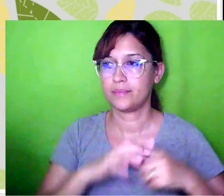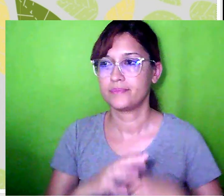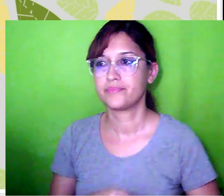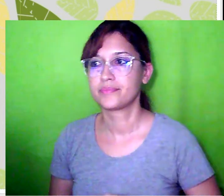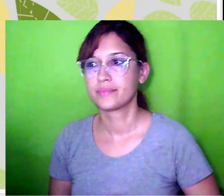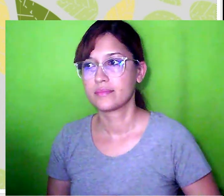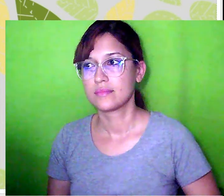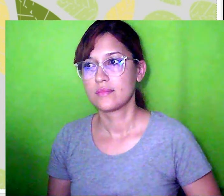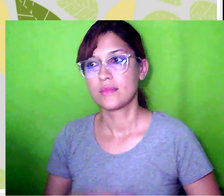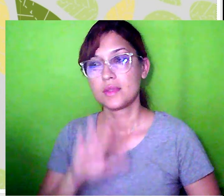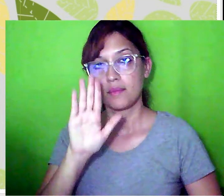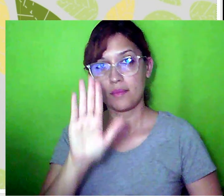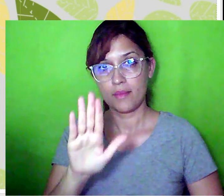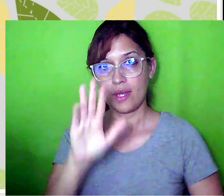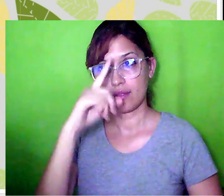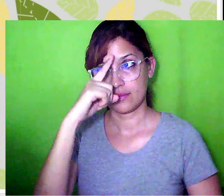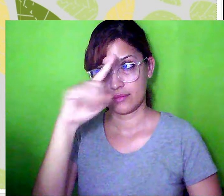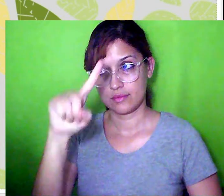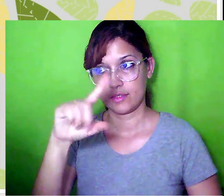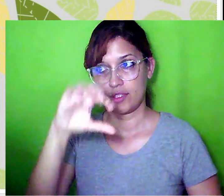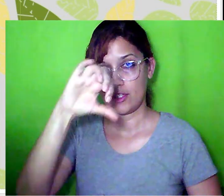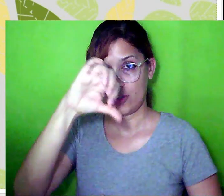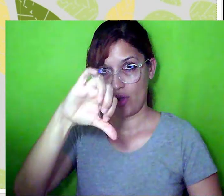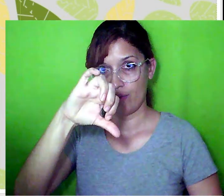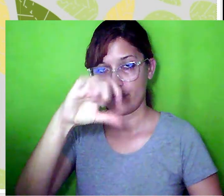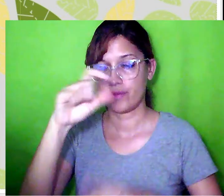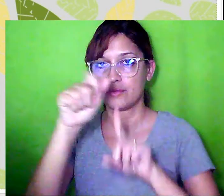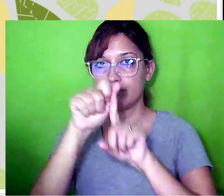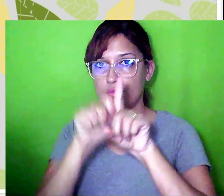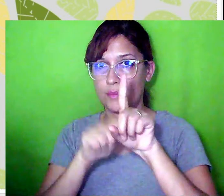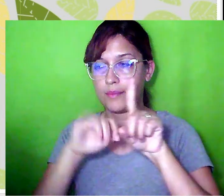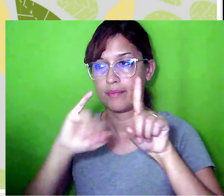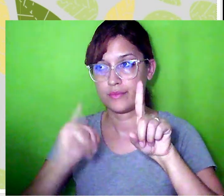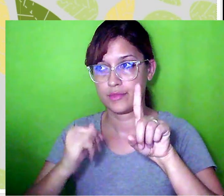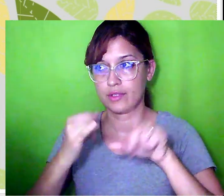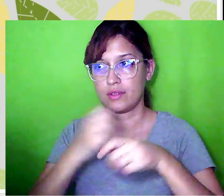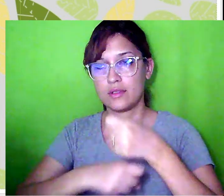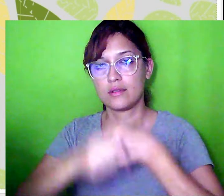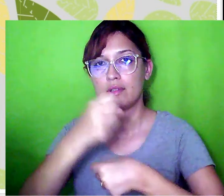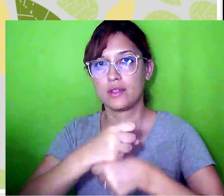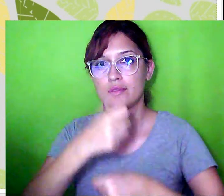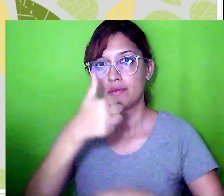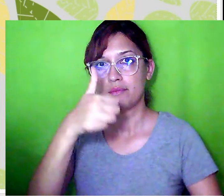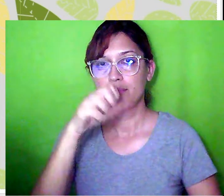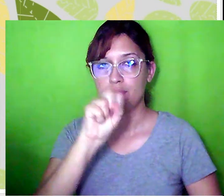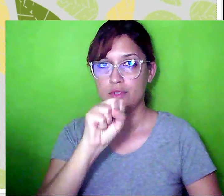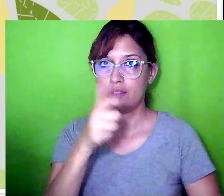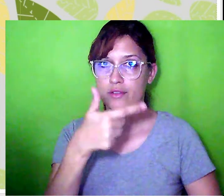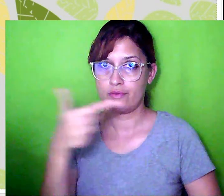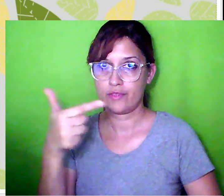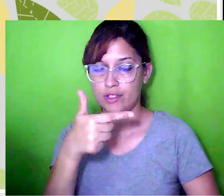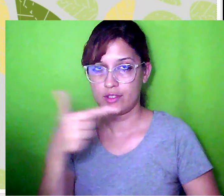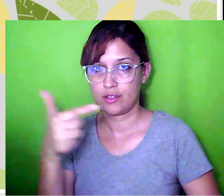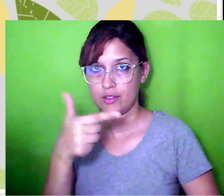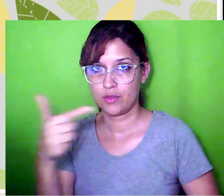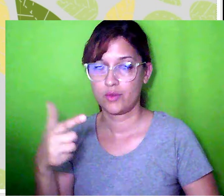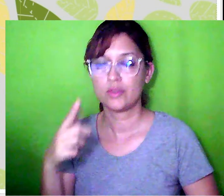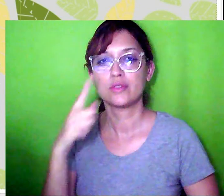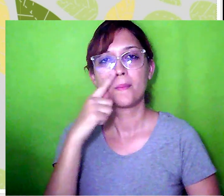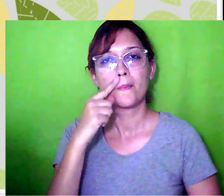solicitou que Dom Pedro I voltasse a Portugal. E no dia 9 de janeiro de